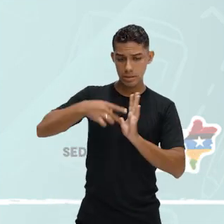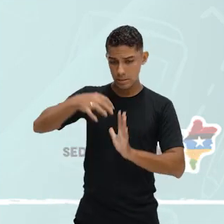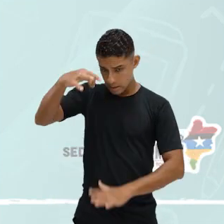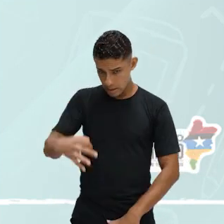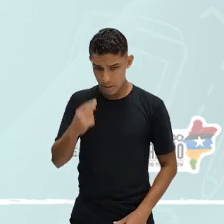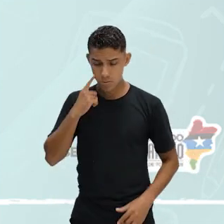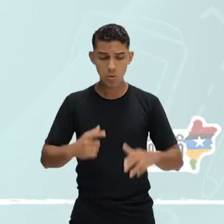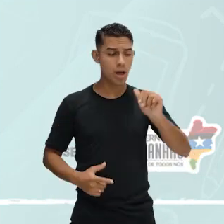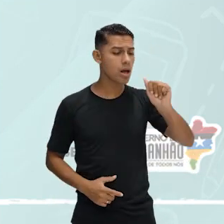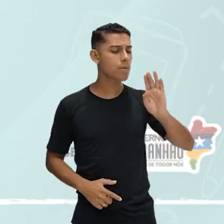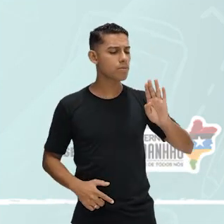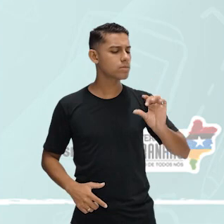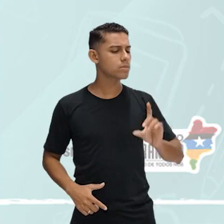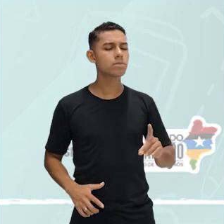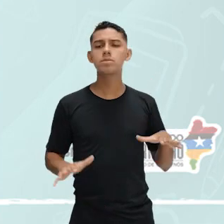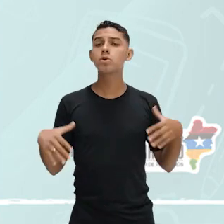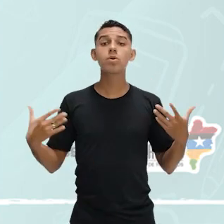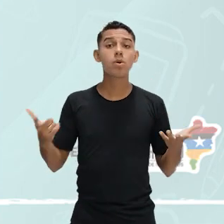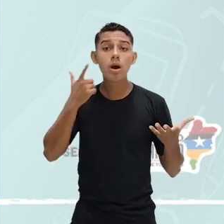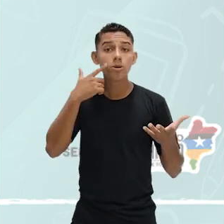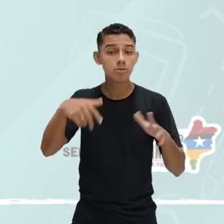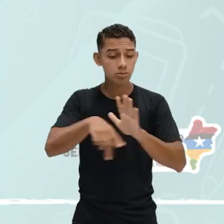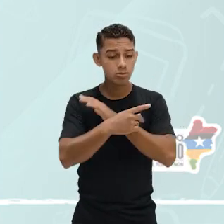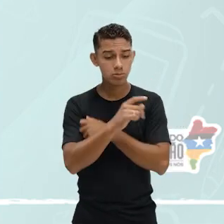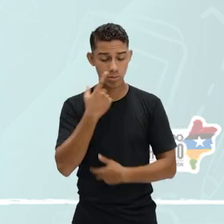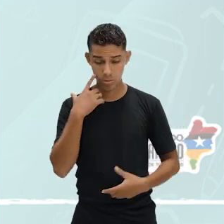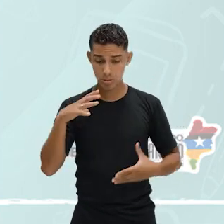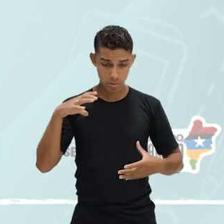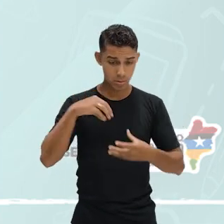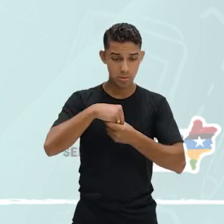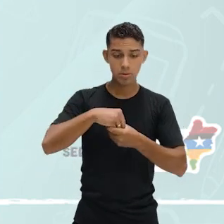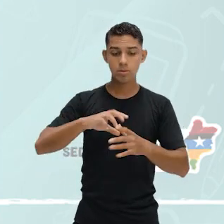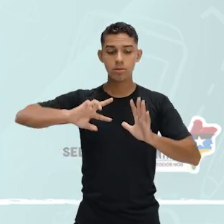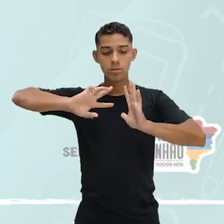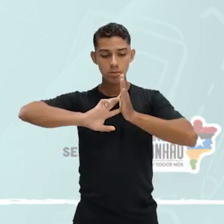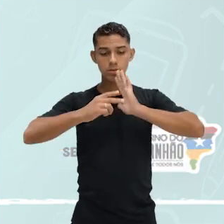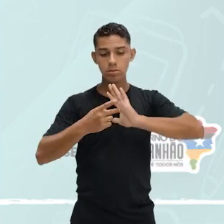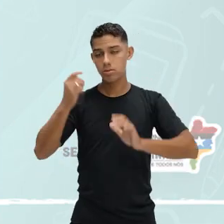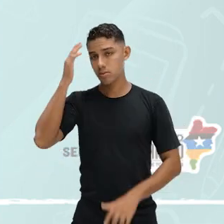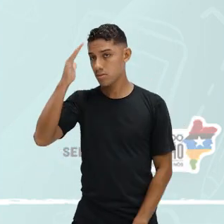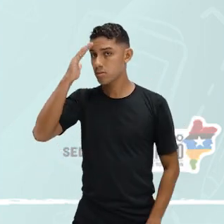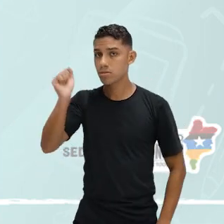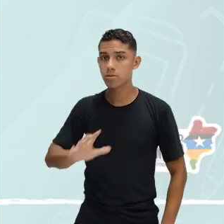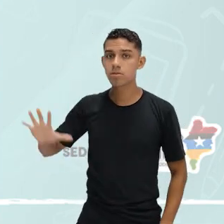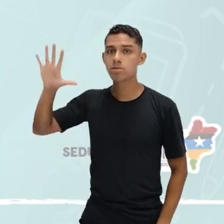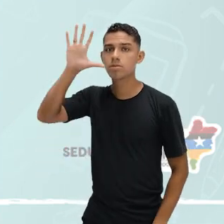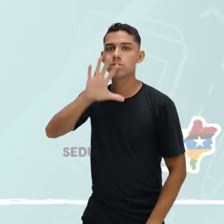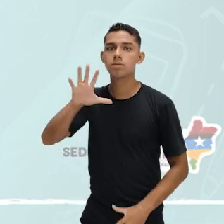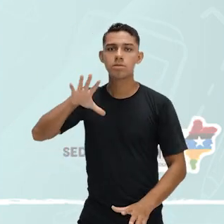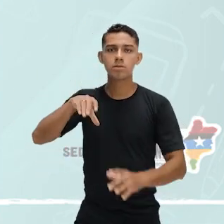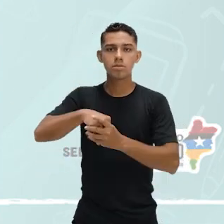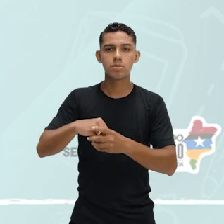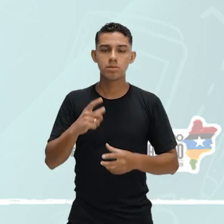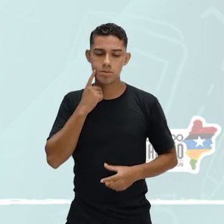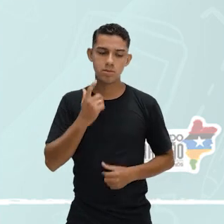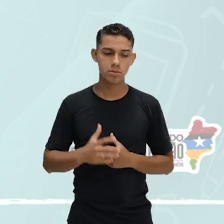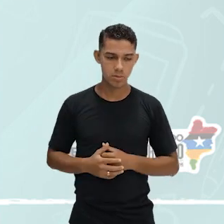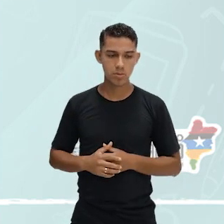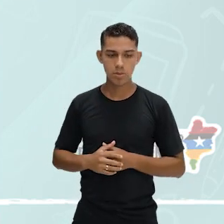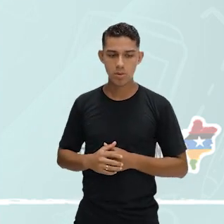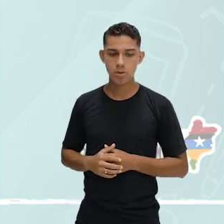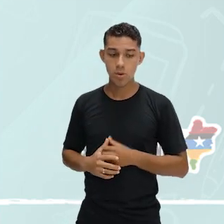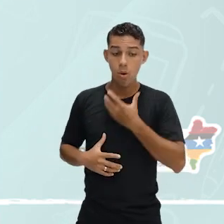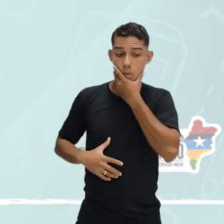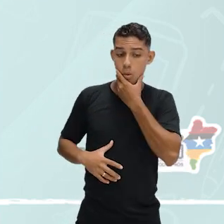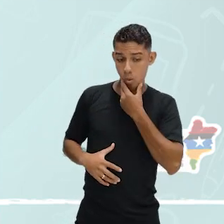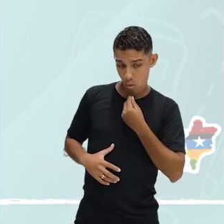a alternativa, por exemplo, que nos traria uma melhor compreensão desse processo? O homem natural para